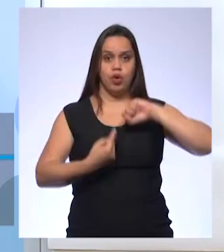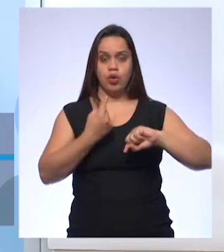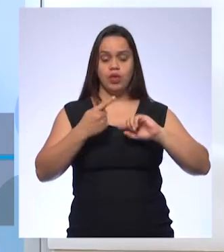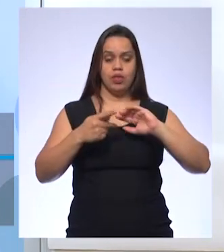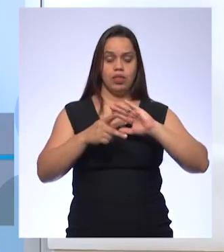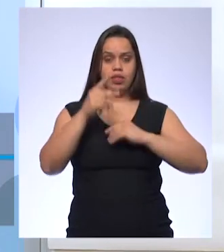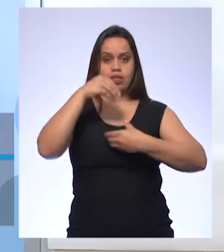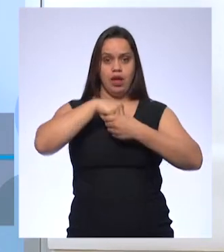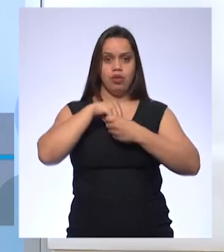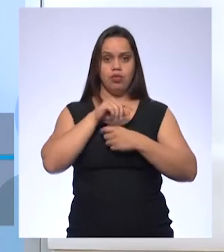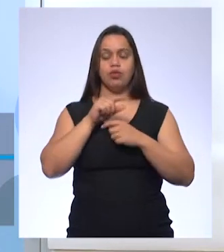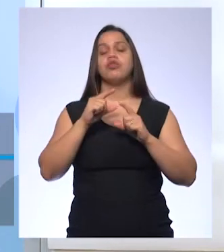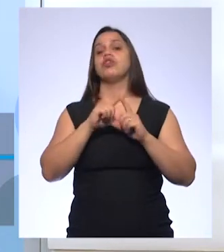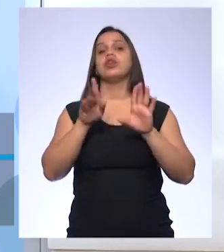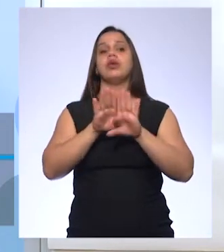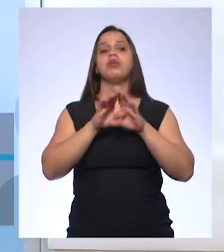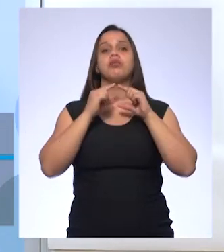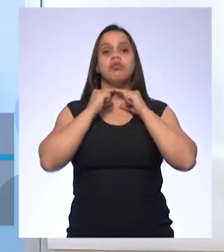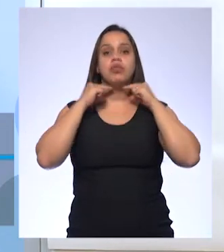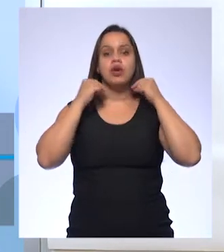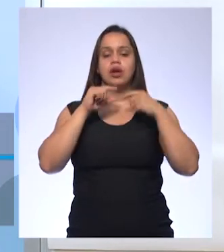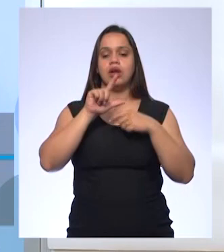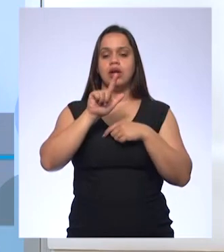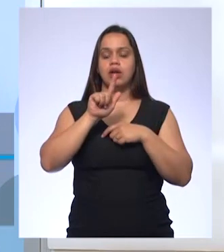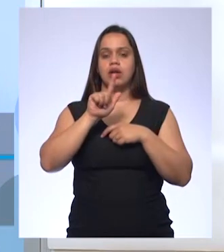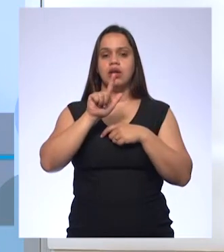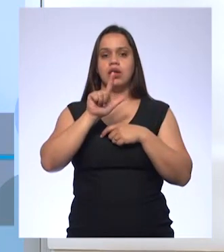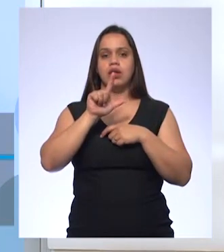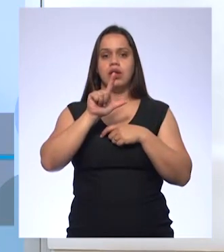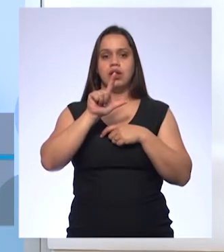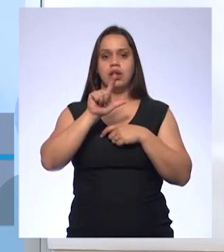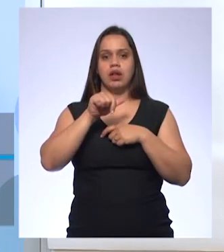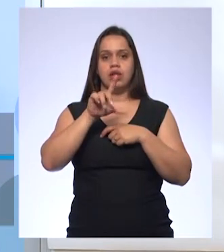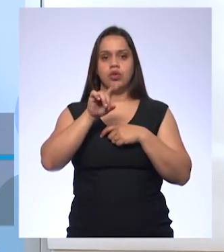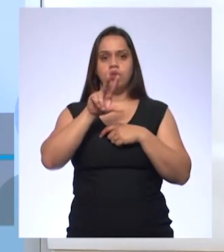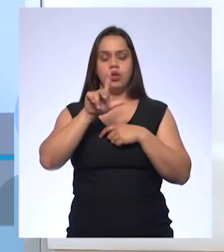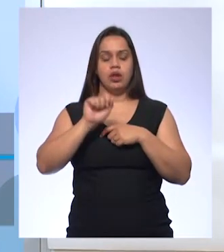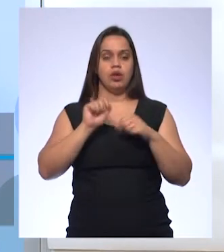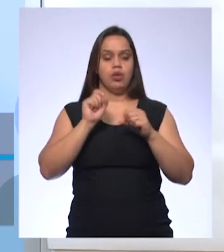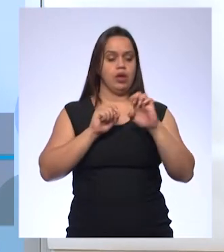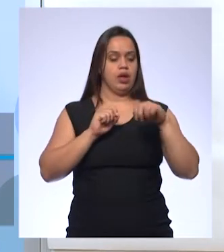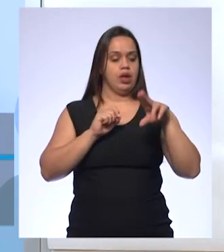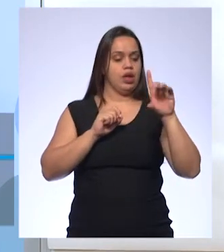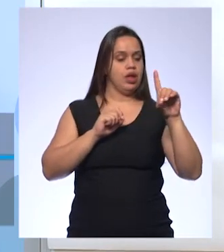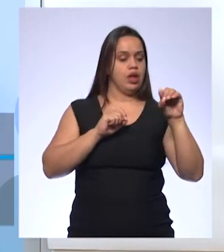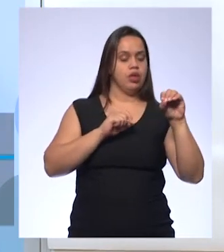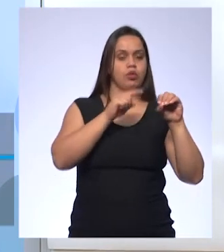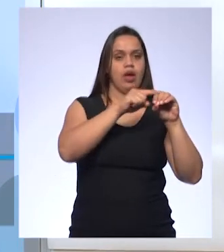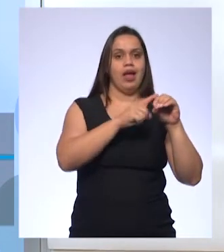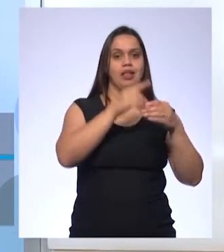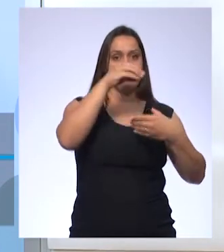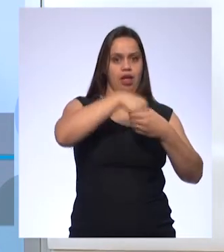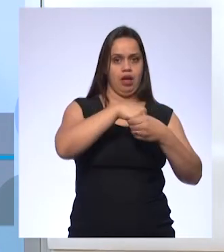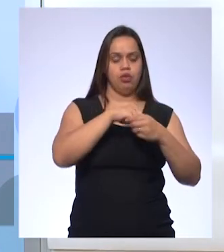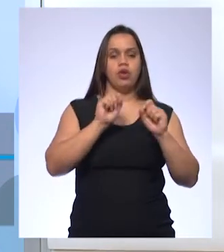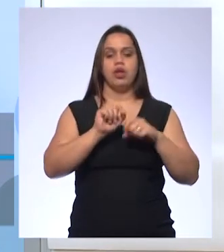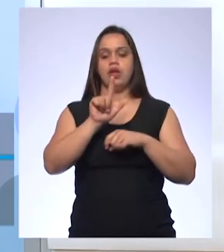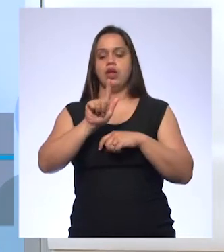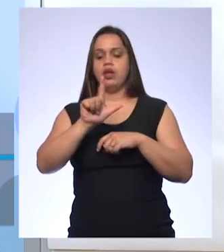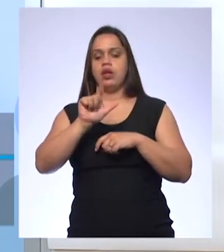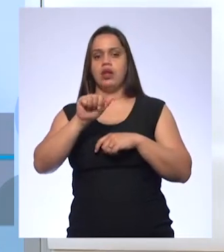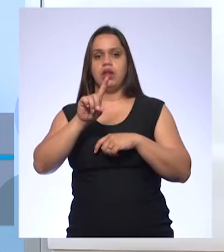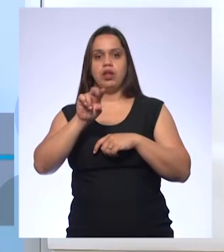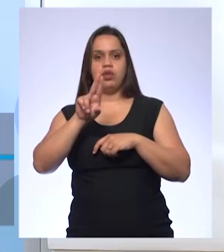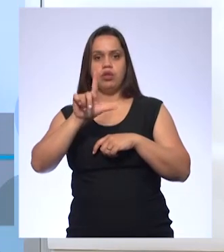tá? Sistema endócrino. Endo quer dizer dentro, tá? E são glândulas que liberam coisas dentro do corpo, porque a gente